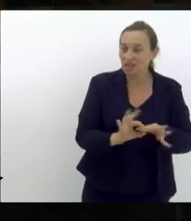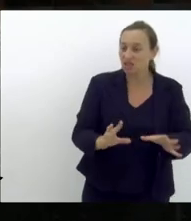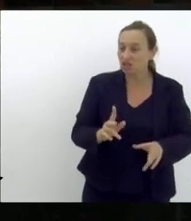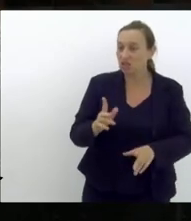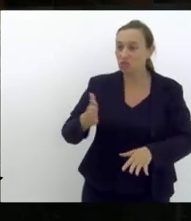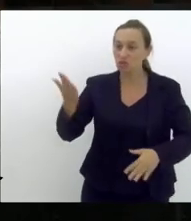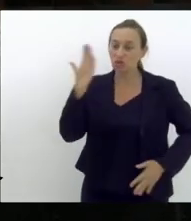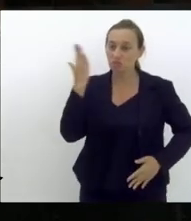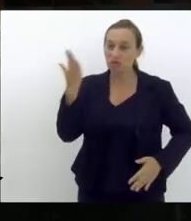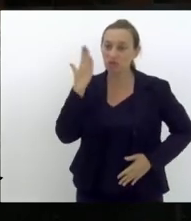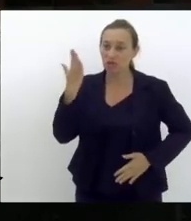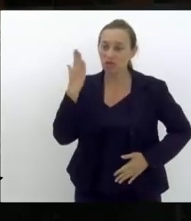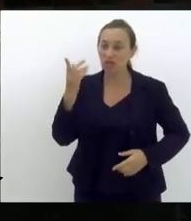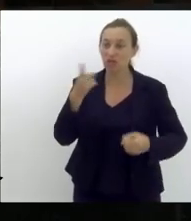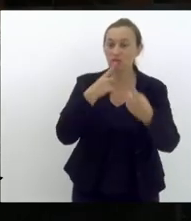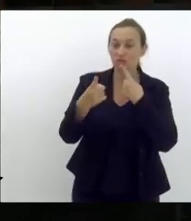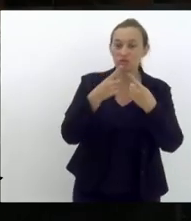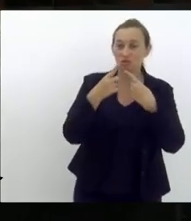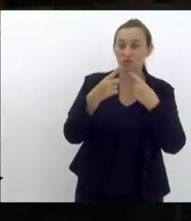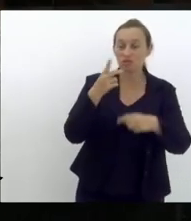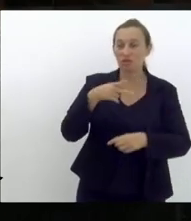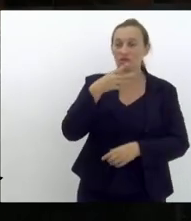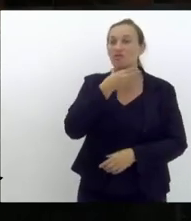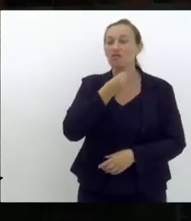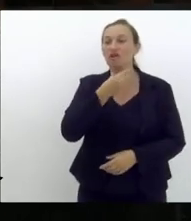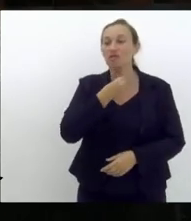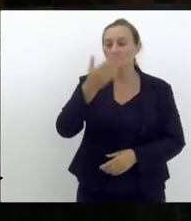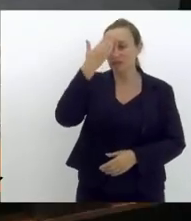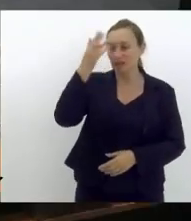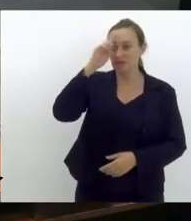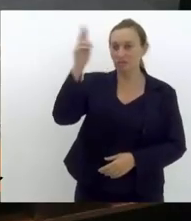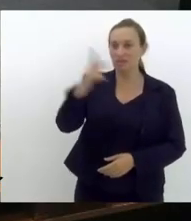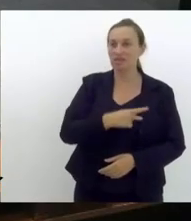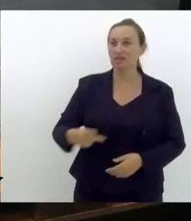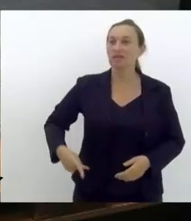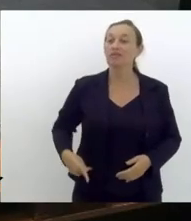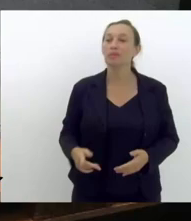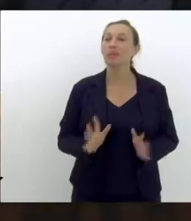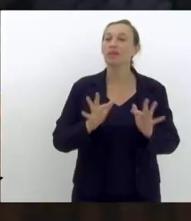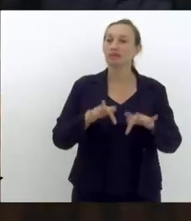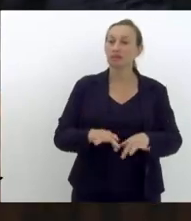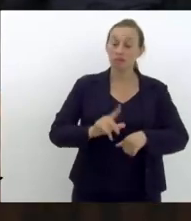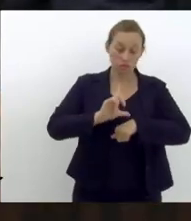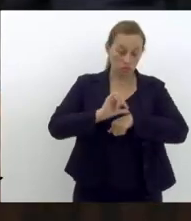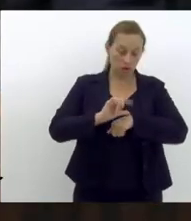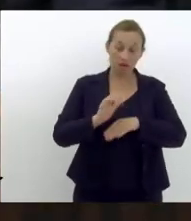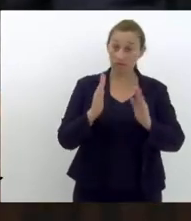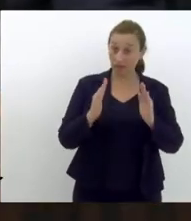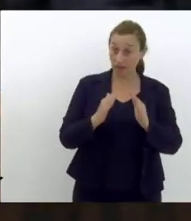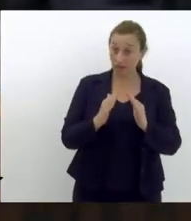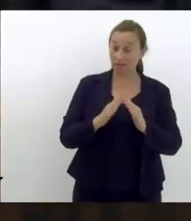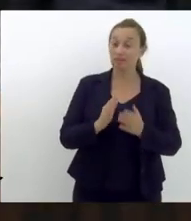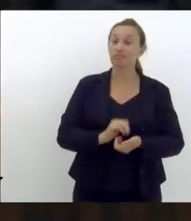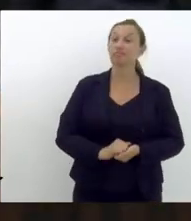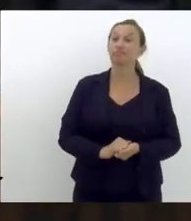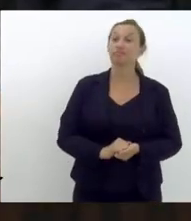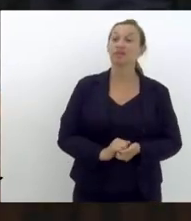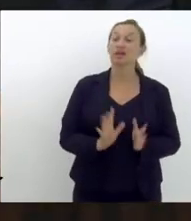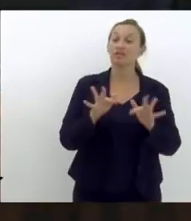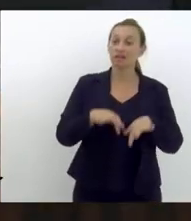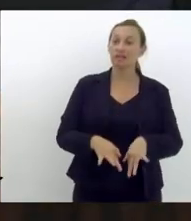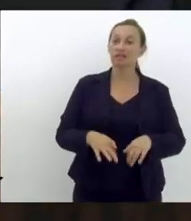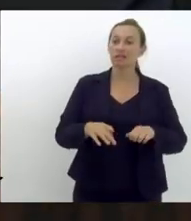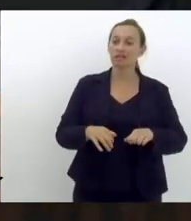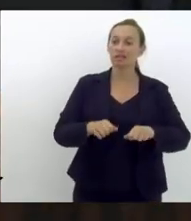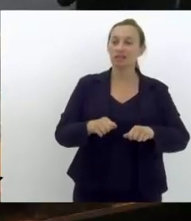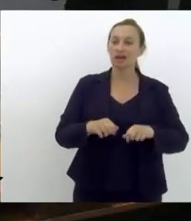discursos mentirosos Muito obrigado senhor presidente Compreendo o horário regimental está encerrada